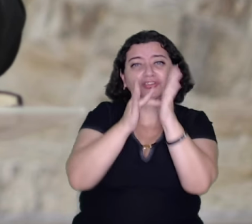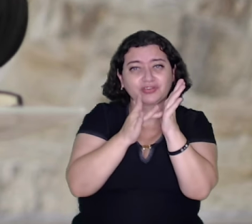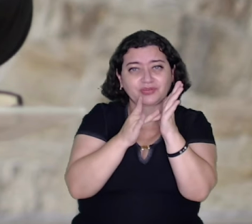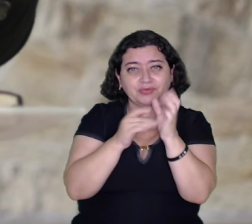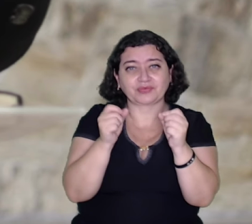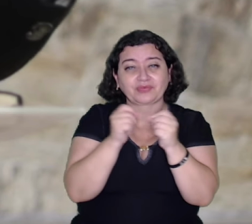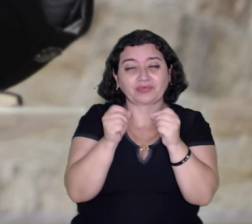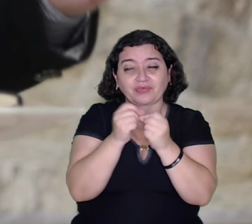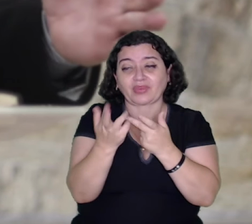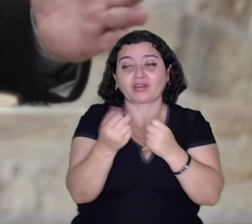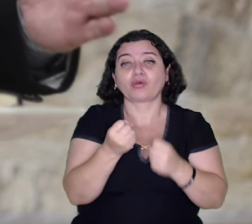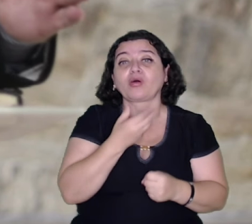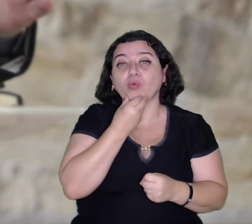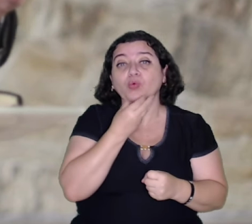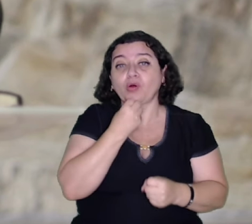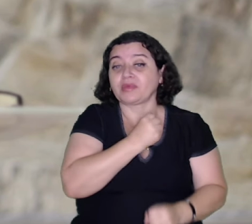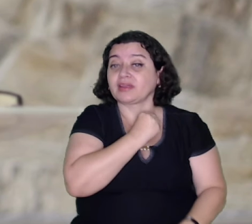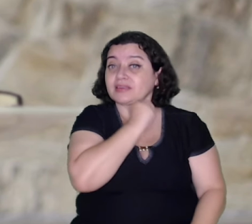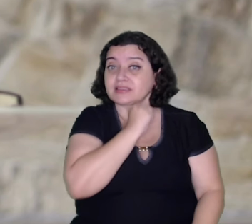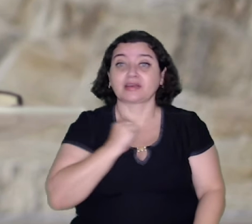aquele samaritano que voltou,